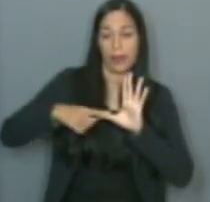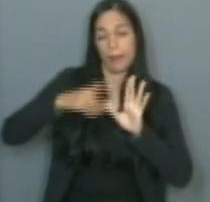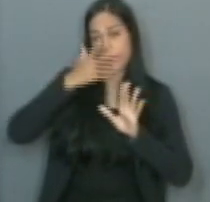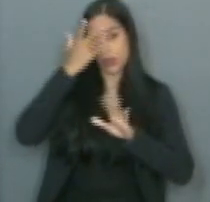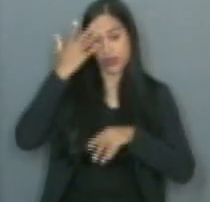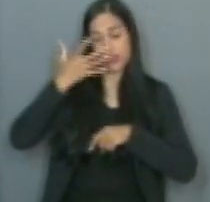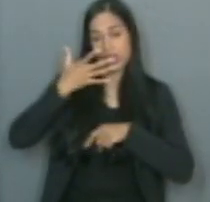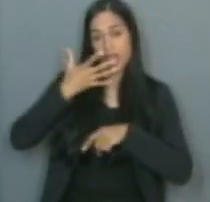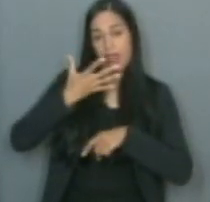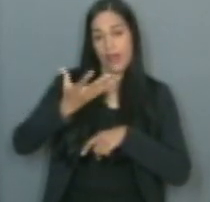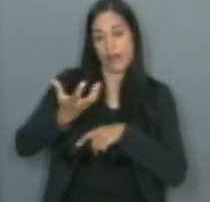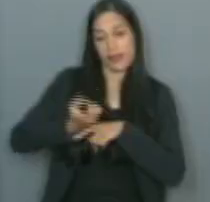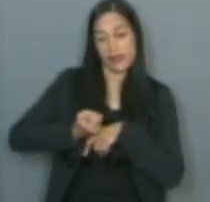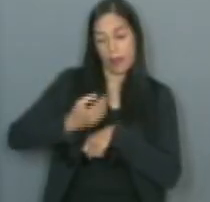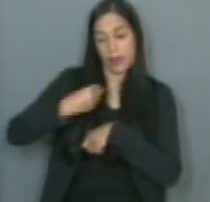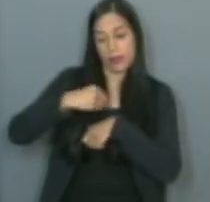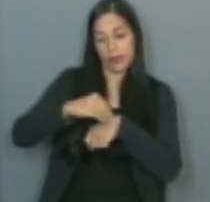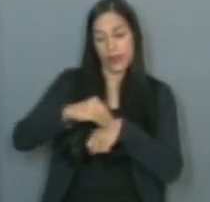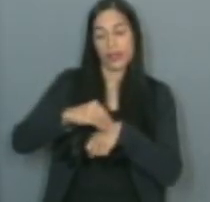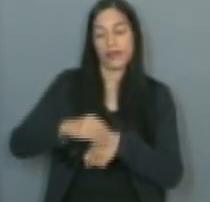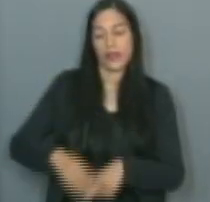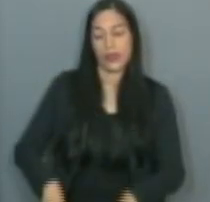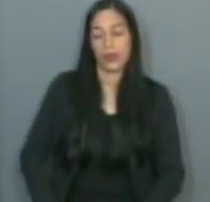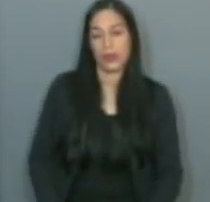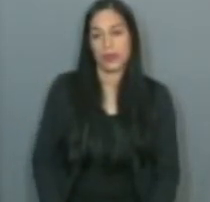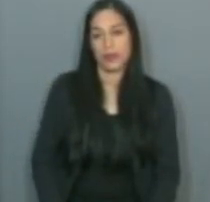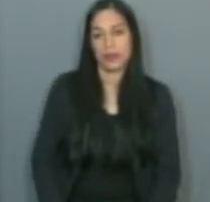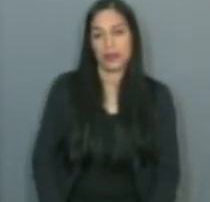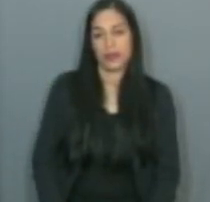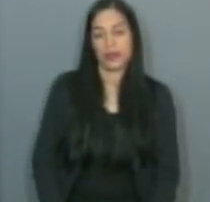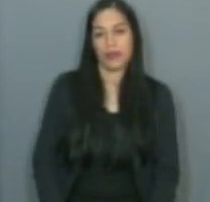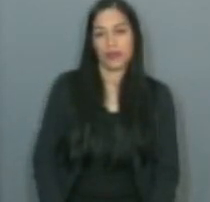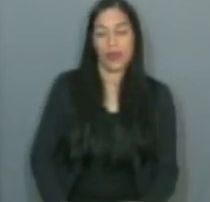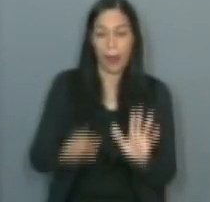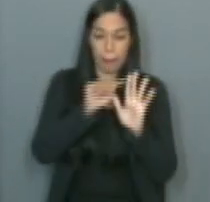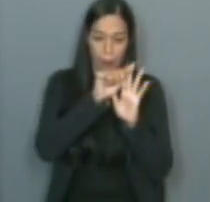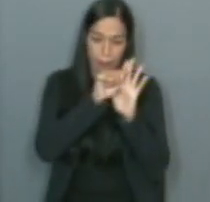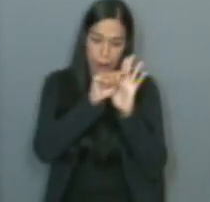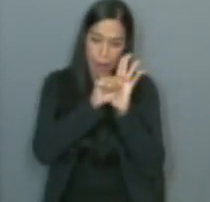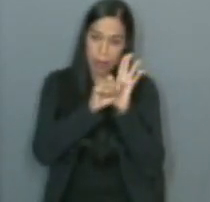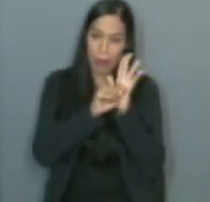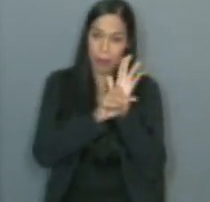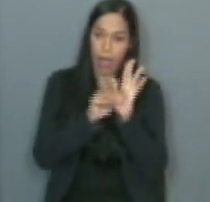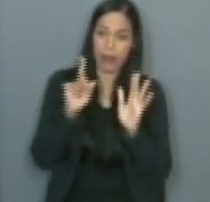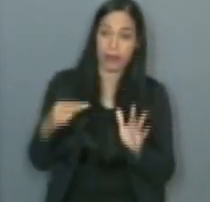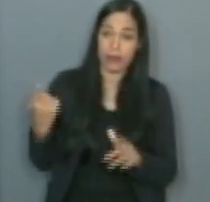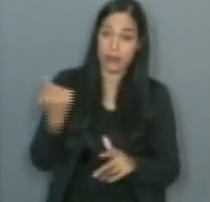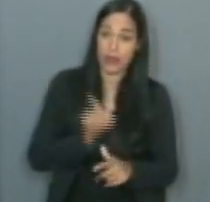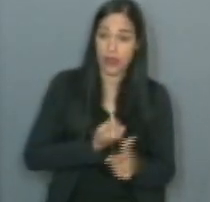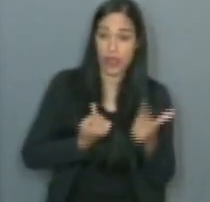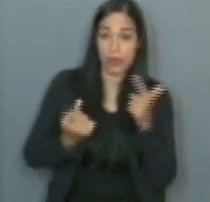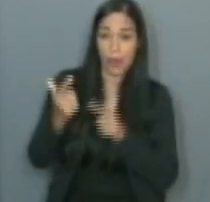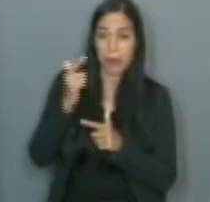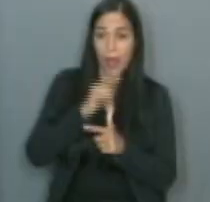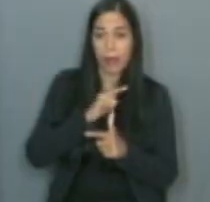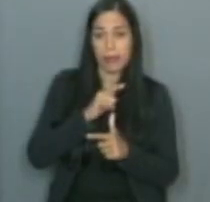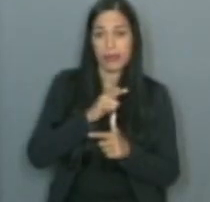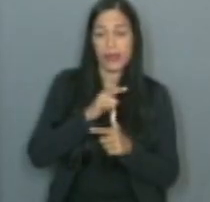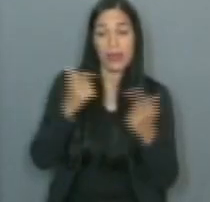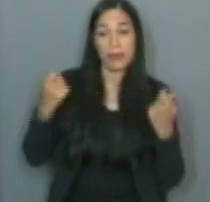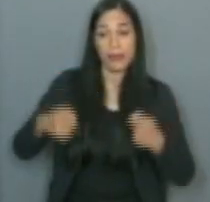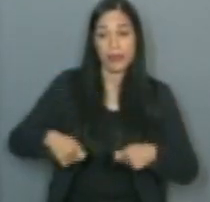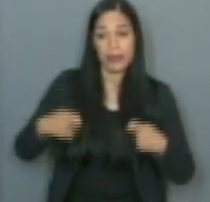de programa de transferência de renda. Isso aqui são critérios para a gente tocar, alcançar exatamente quem